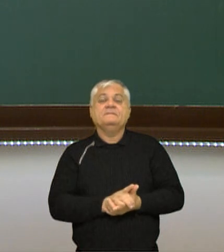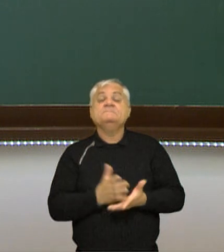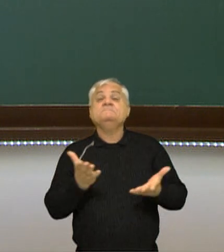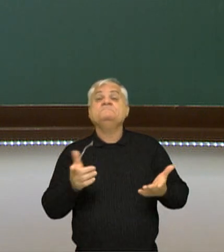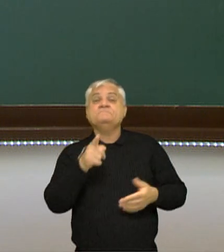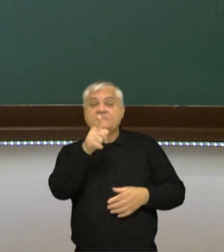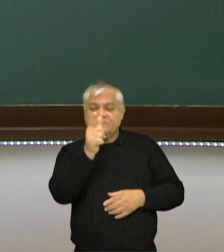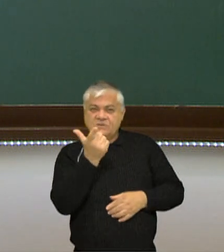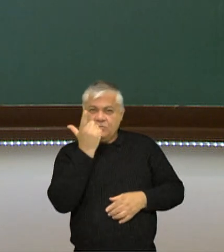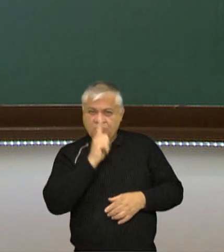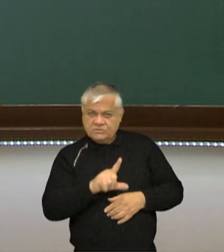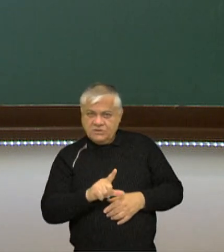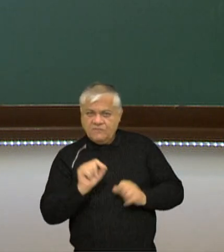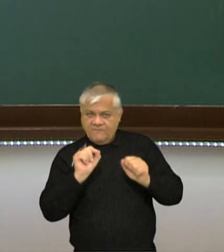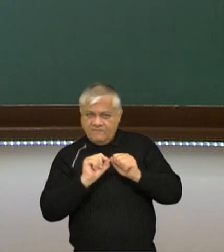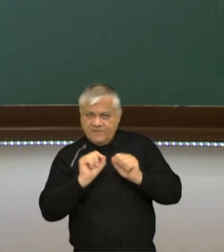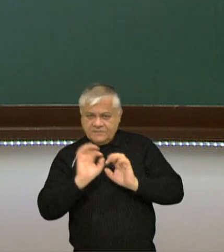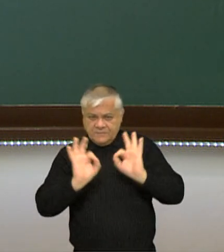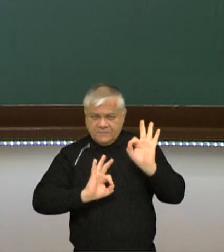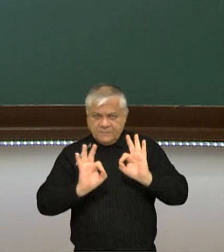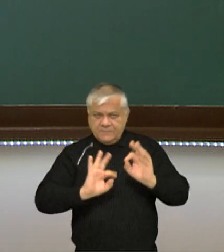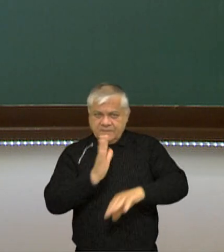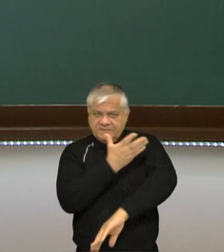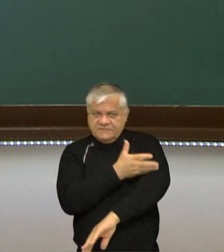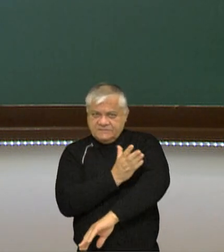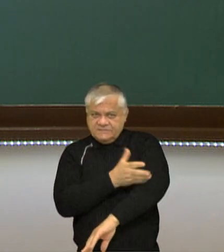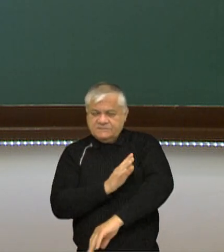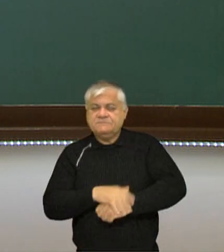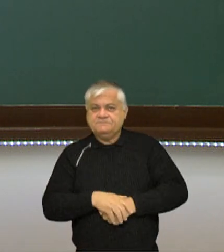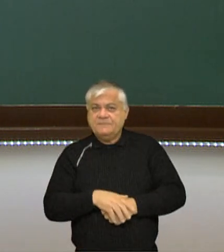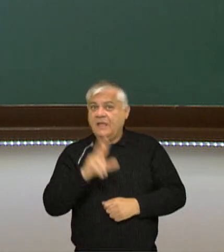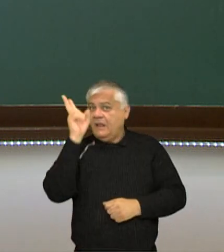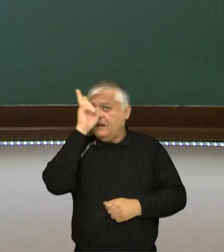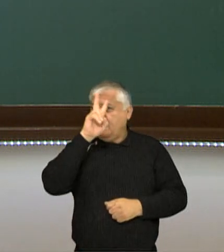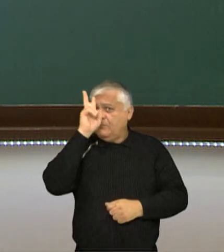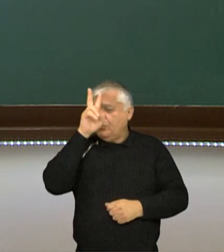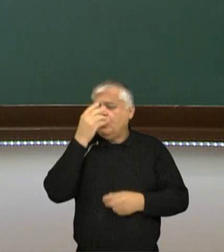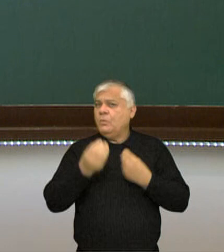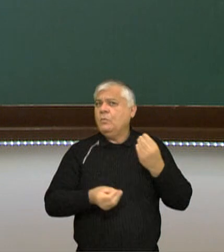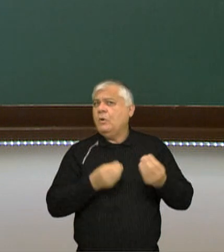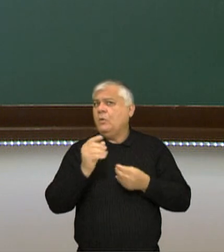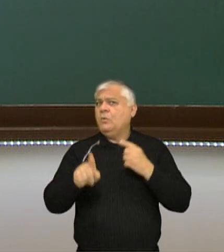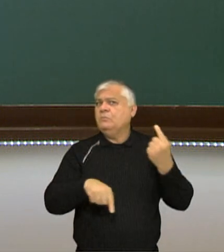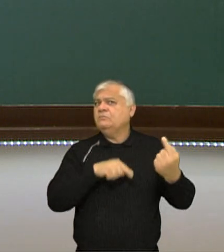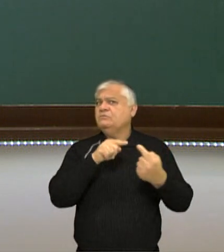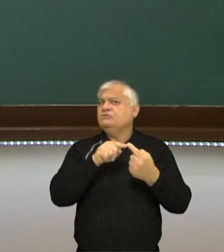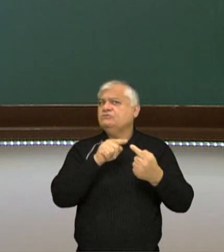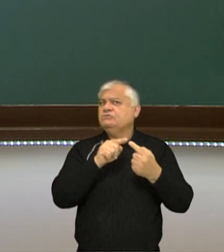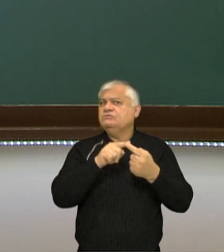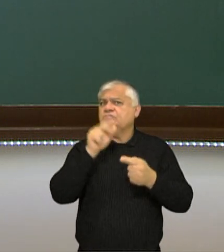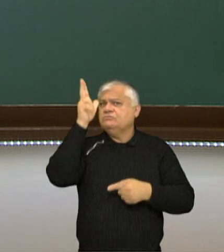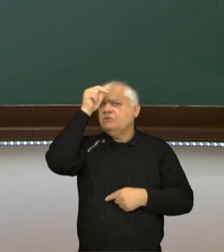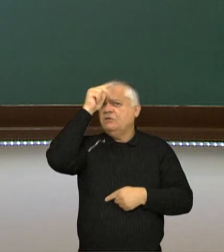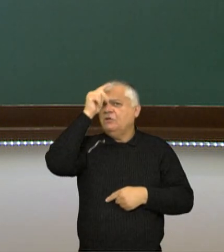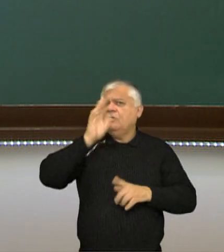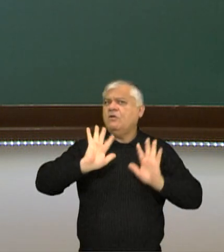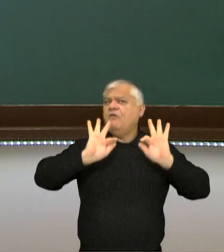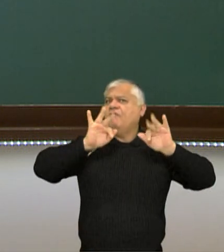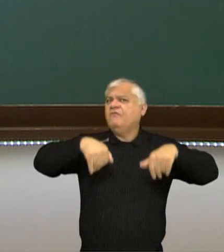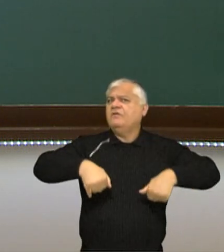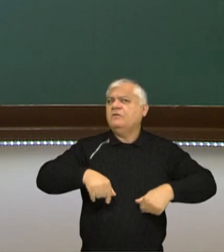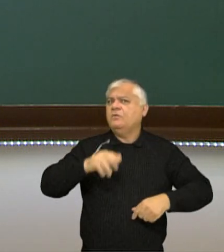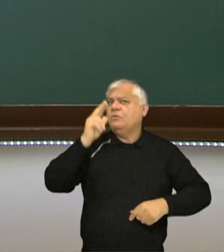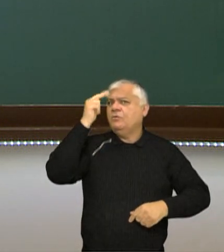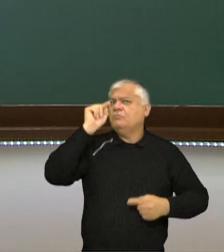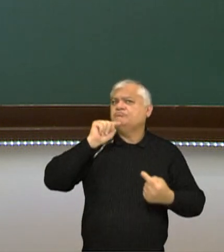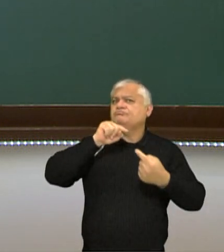você conseguiu resolver o nosso exercício? Lembrou qual é o objetivo final da partida de